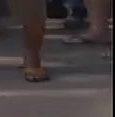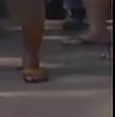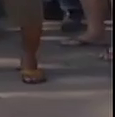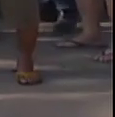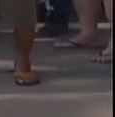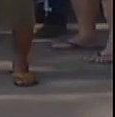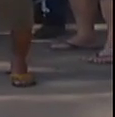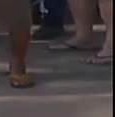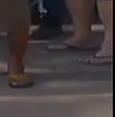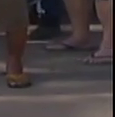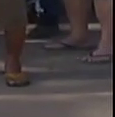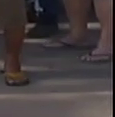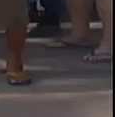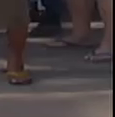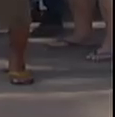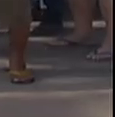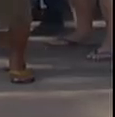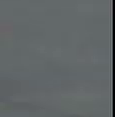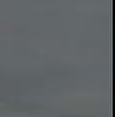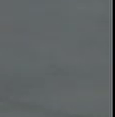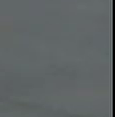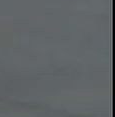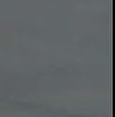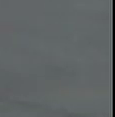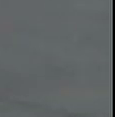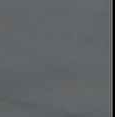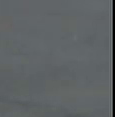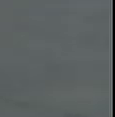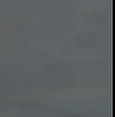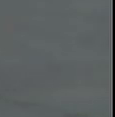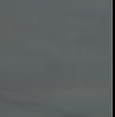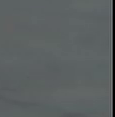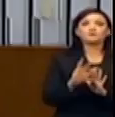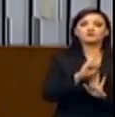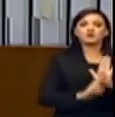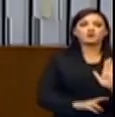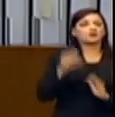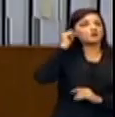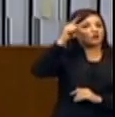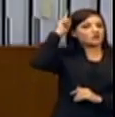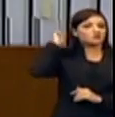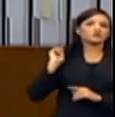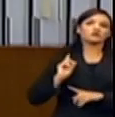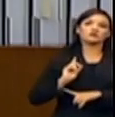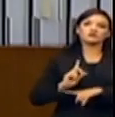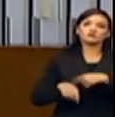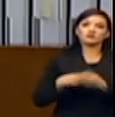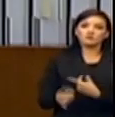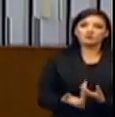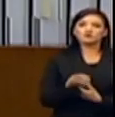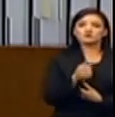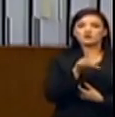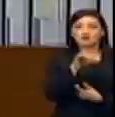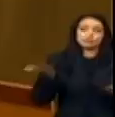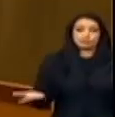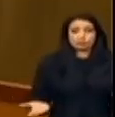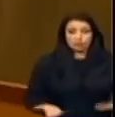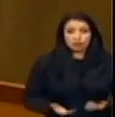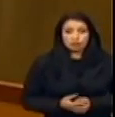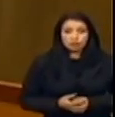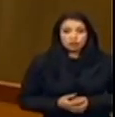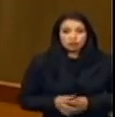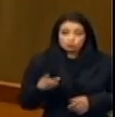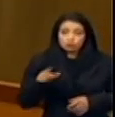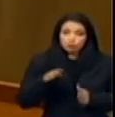essa decisão interfere diretamente na vida dos brasileiros e uma pauta que ficou de fora da agenda oficial mas